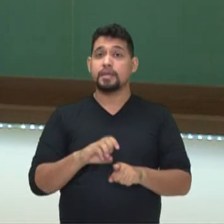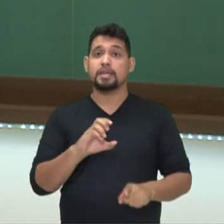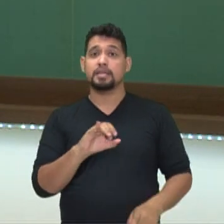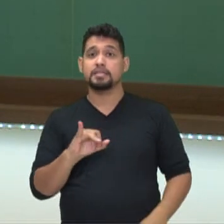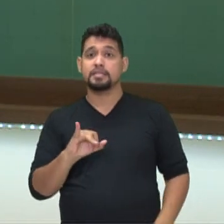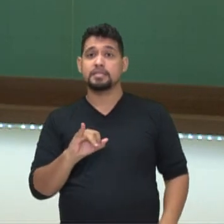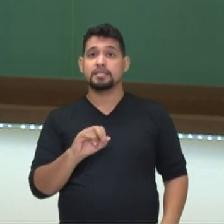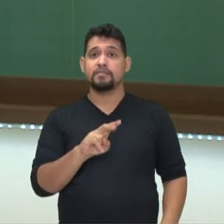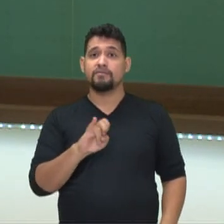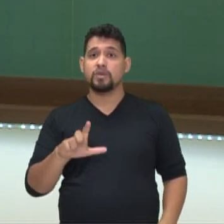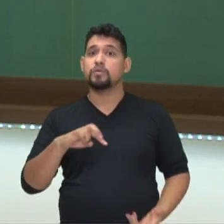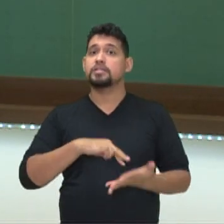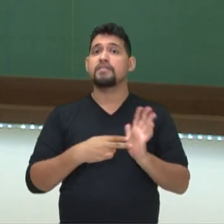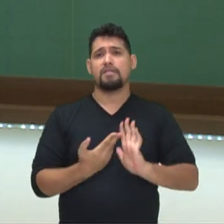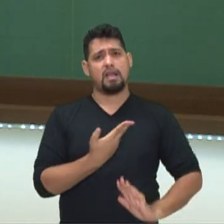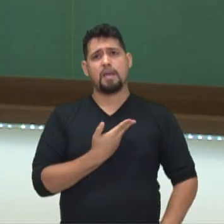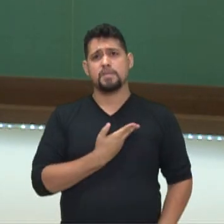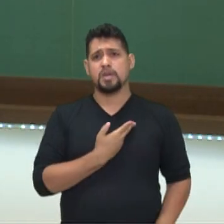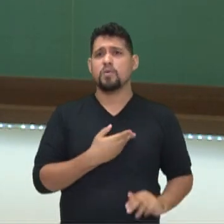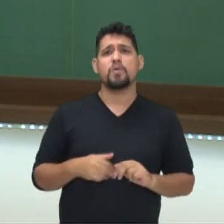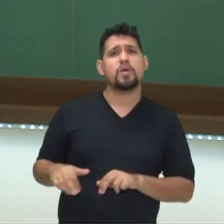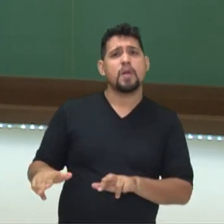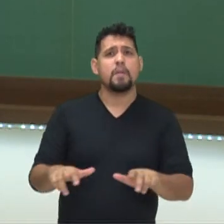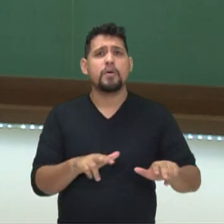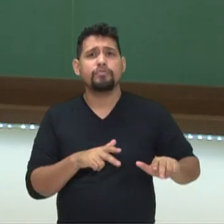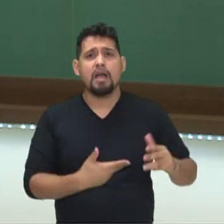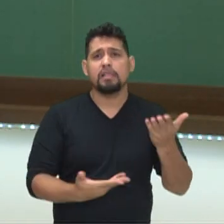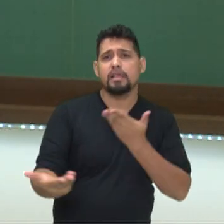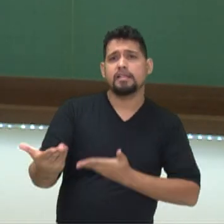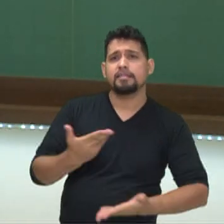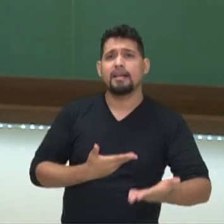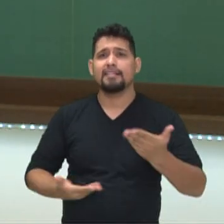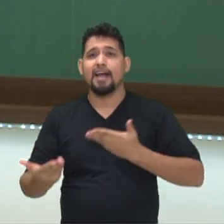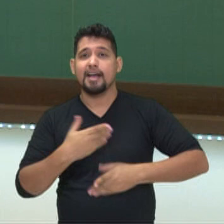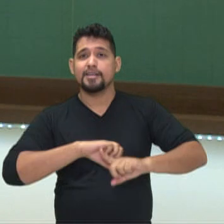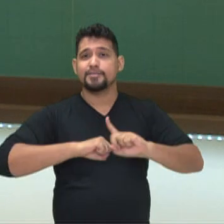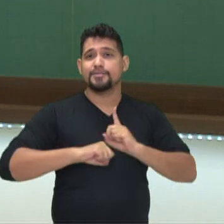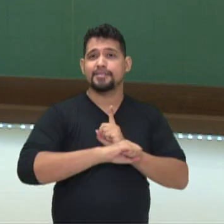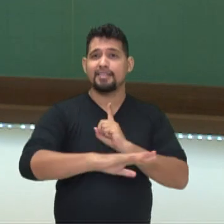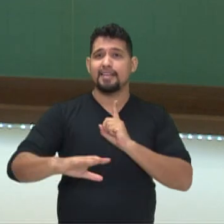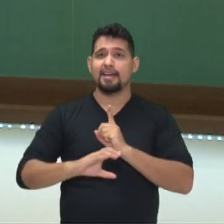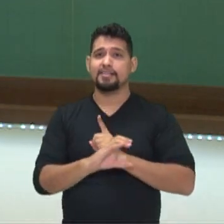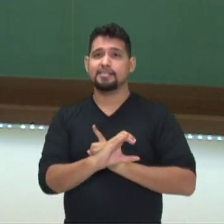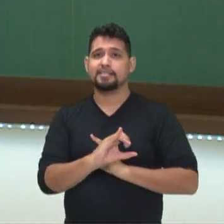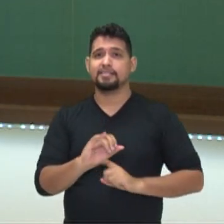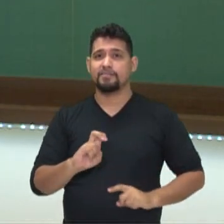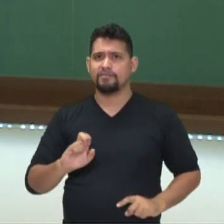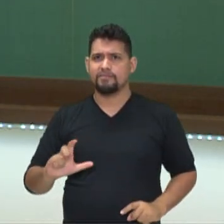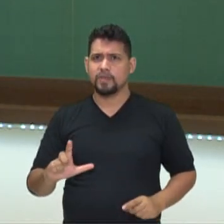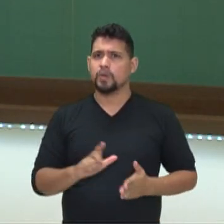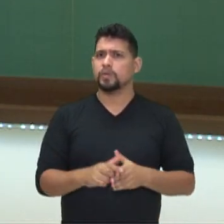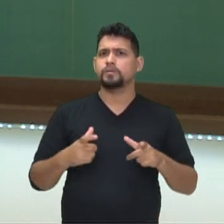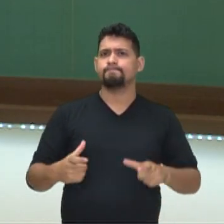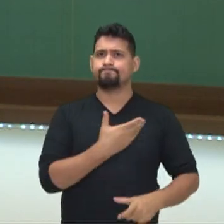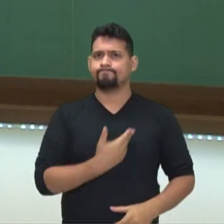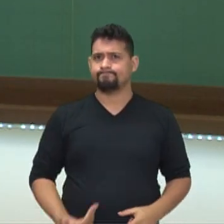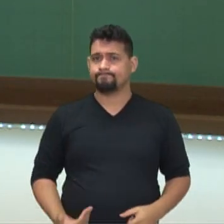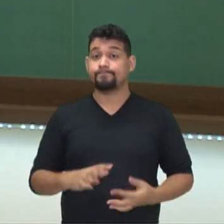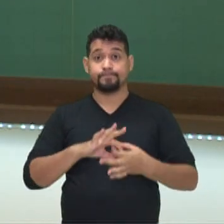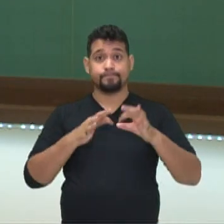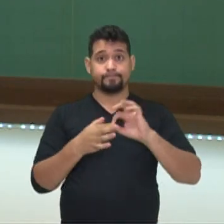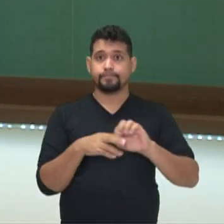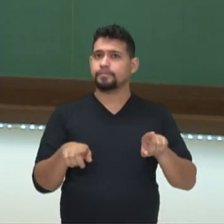que significa amigo. Irmandade, solidariedade, ou seja, a sociedade civil na esfera pública, que é o